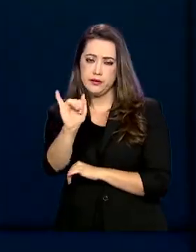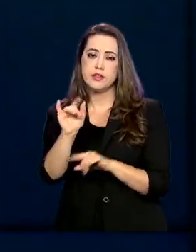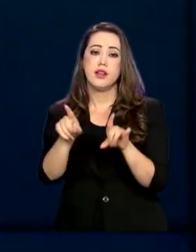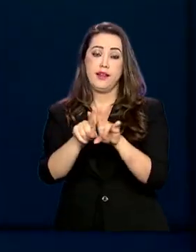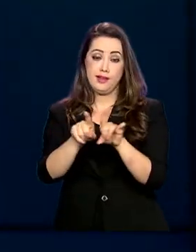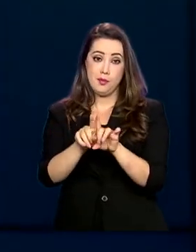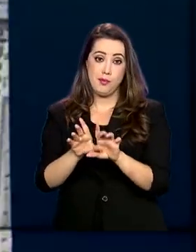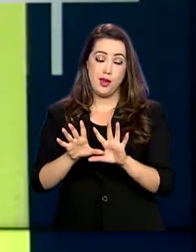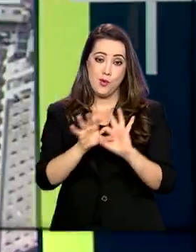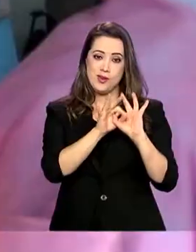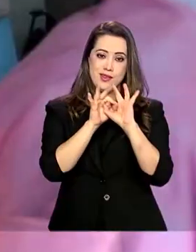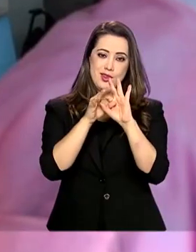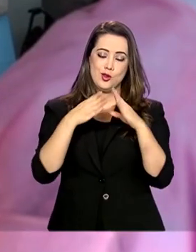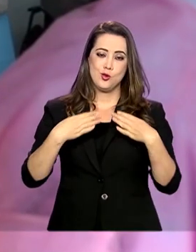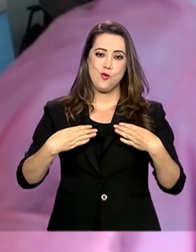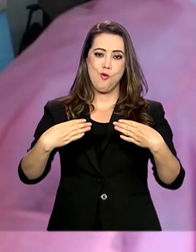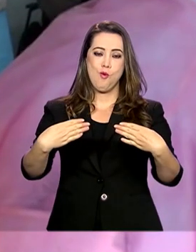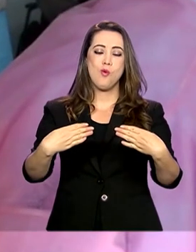militares.